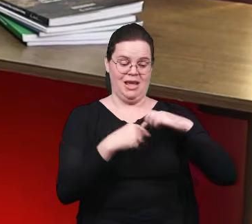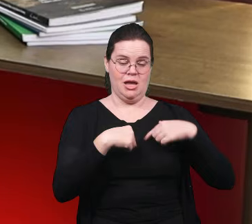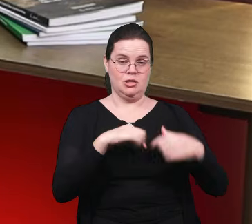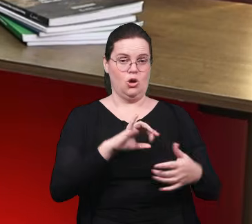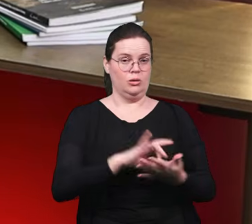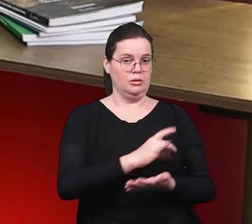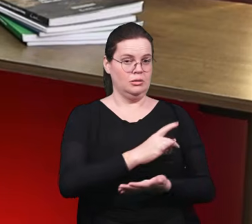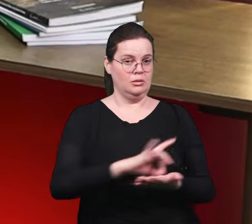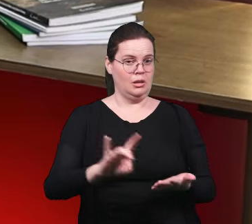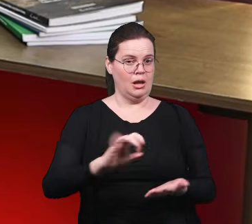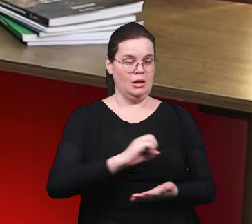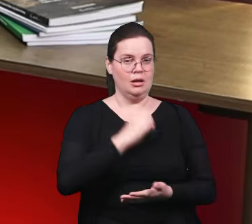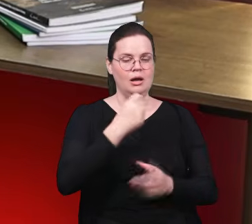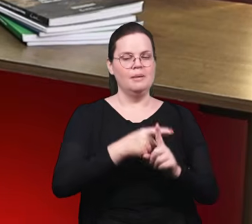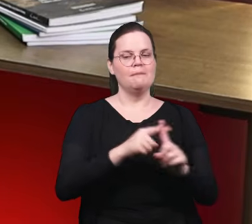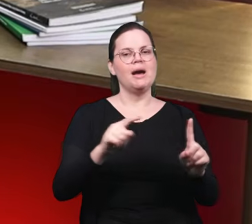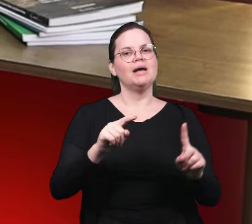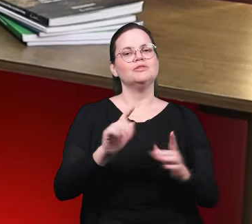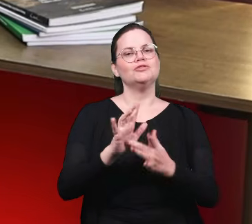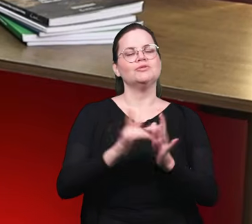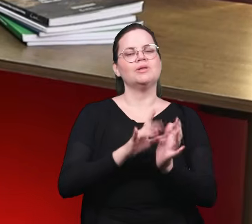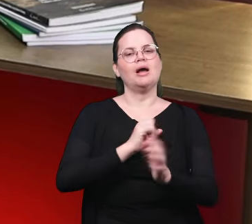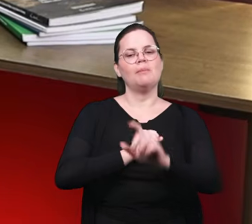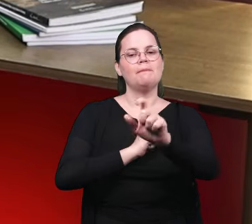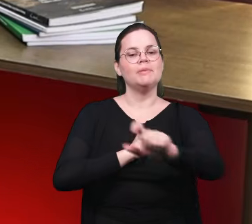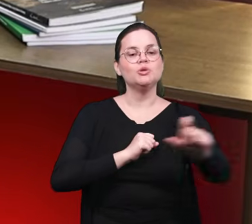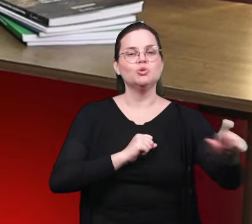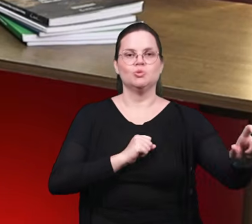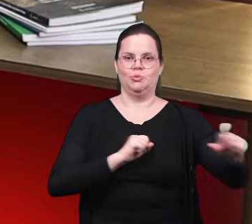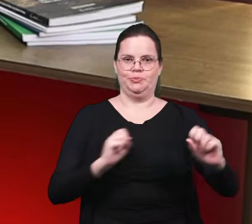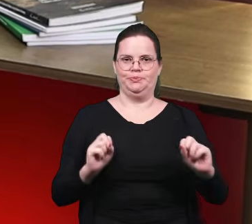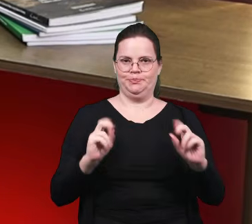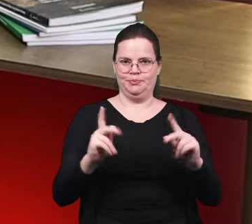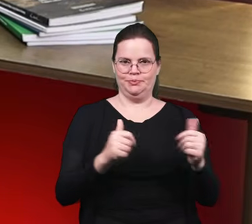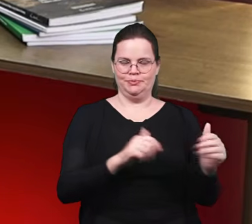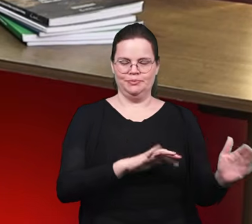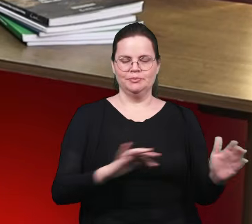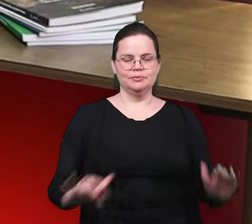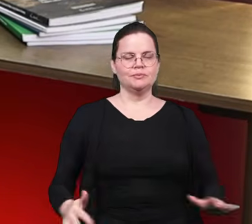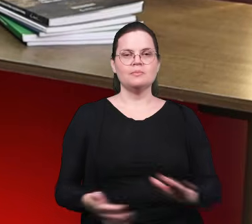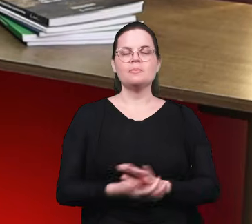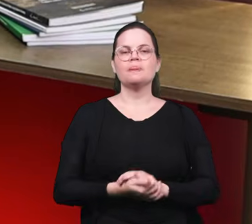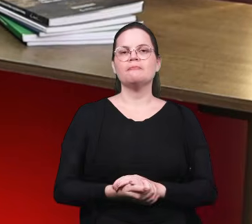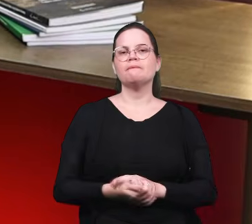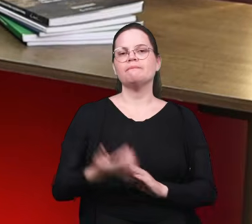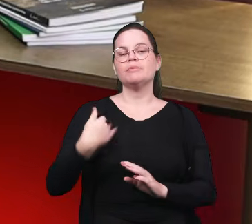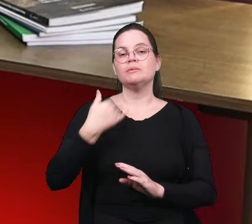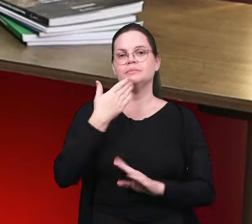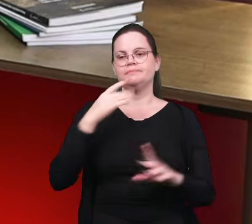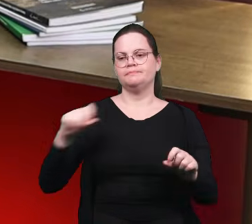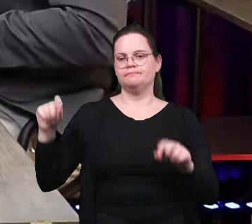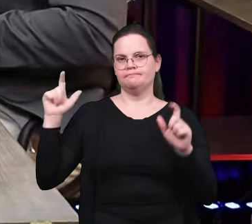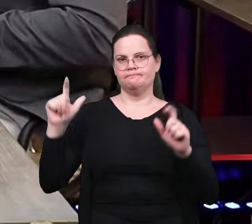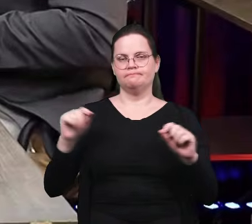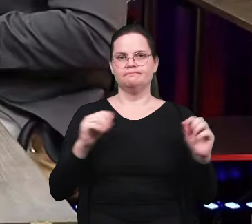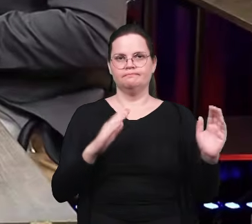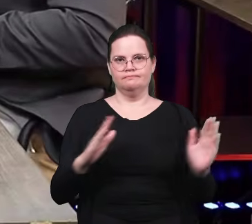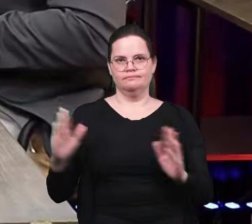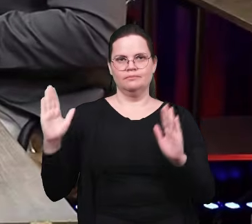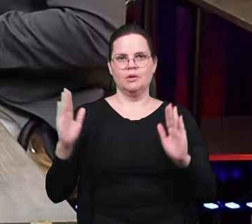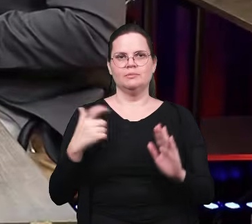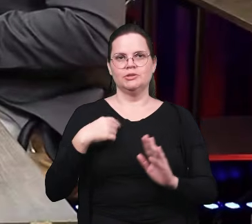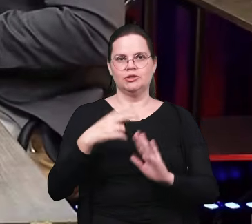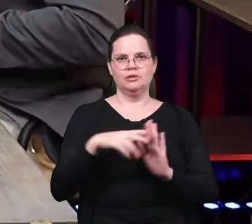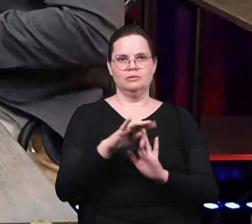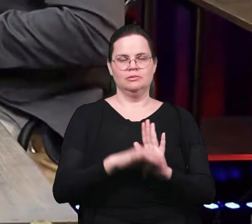Sim. é muito importante para nós e para você que está nos assistindo. Eu gostaria que passasse o próximo quadro, para que nós pudéssemos ter um texto